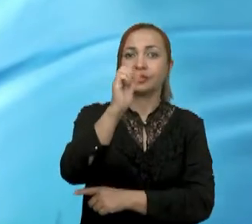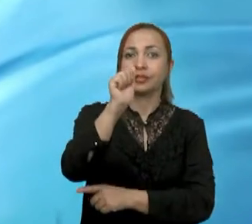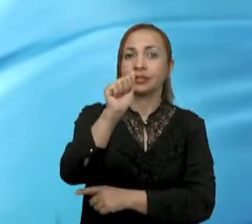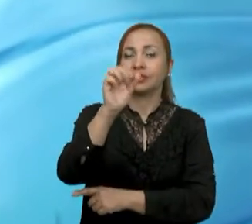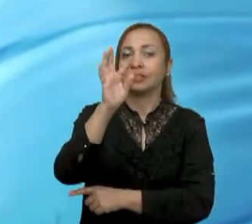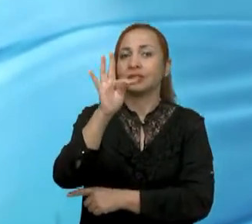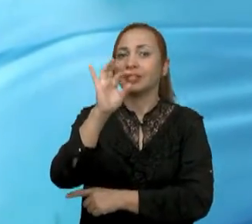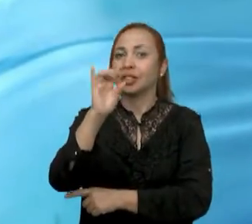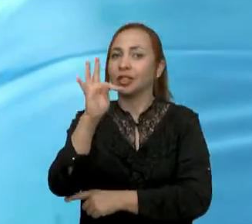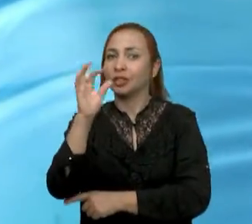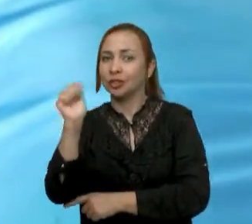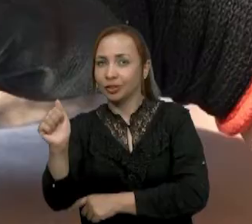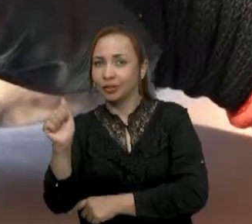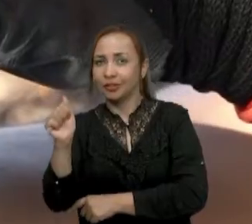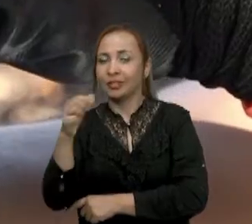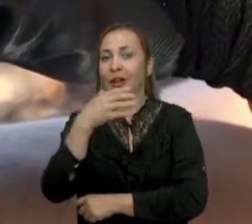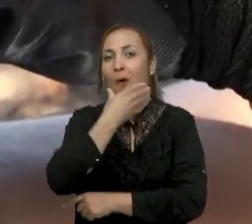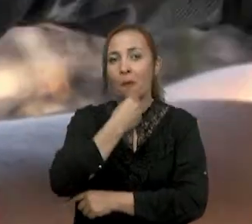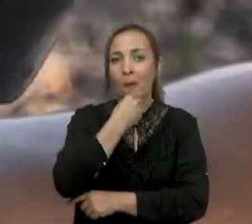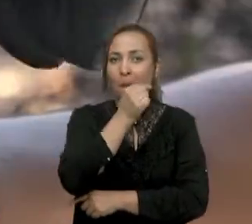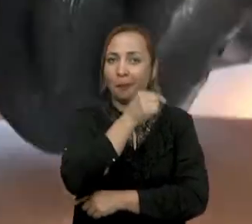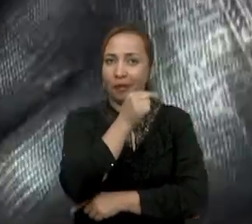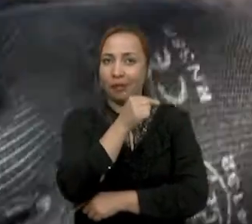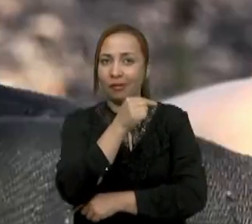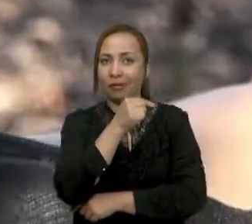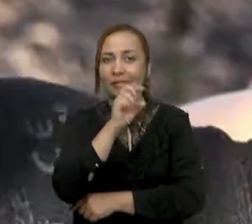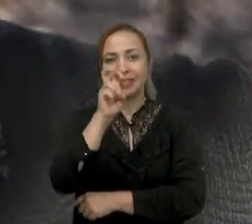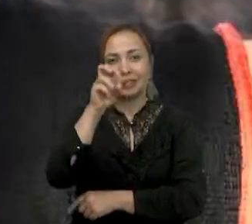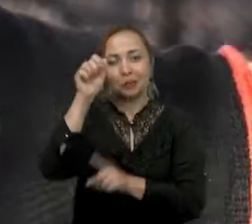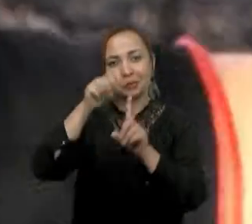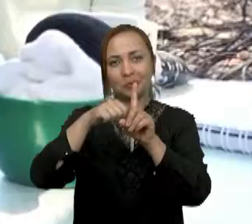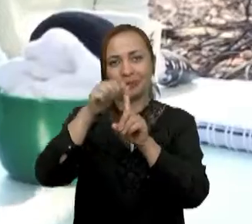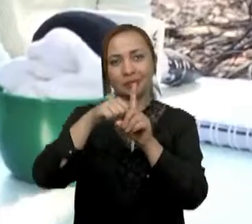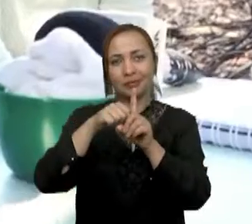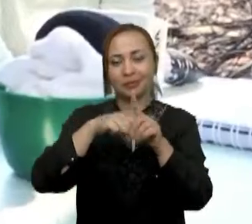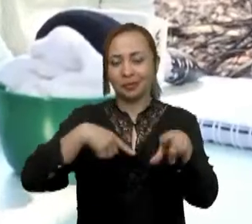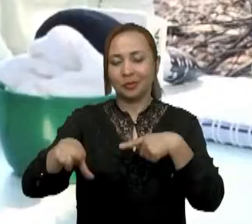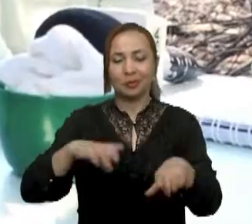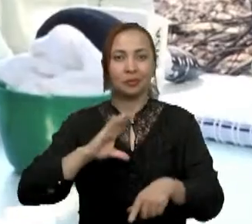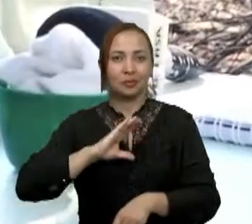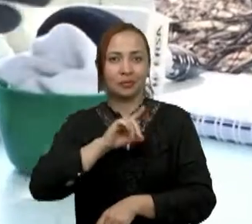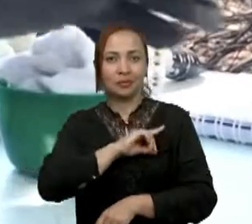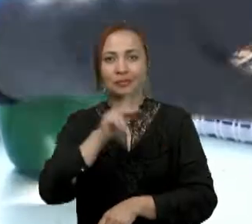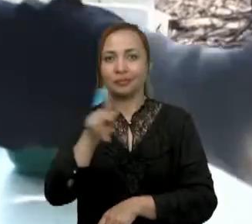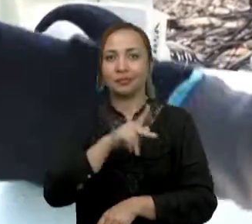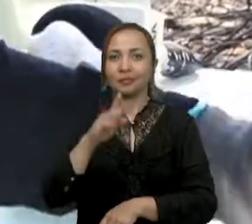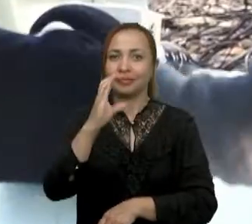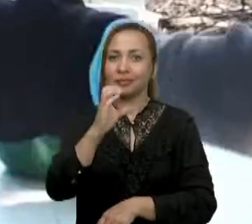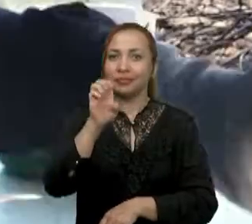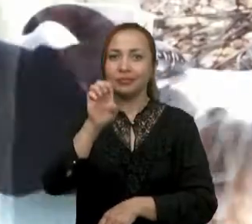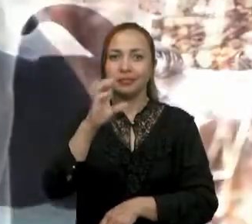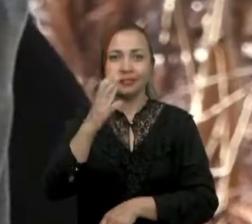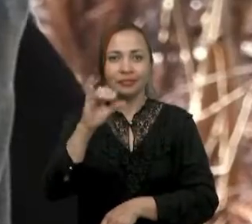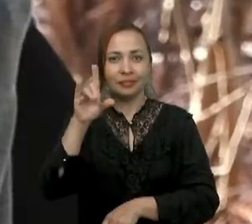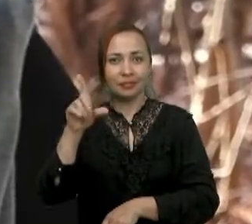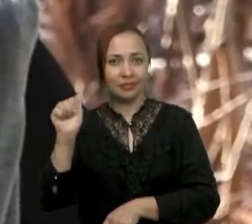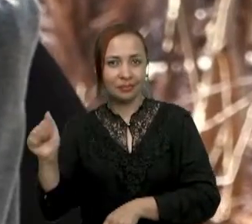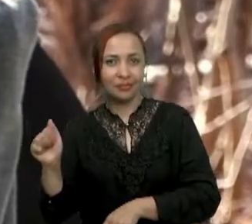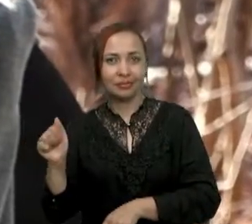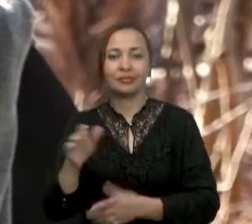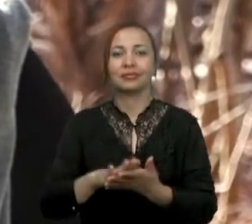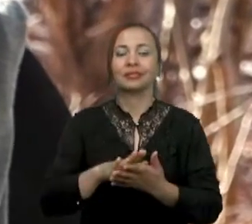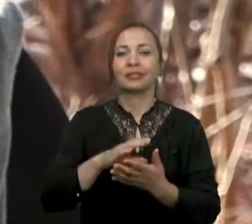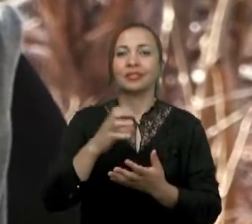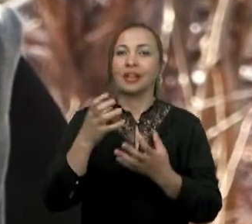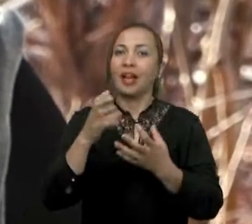a Catita Esse daí é o macho com cerca de cinco meses o trabalho é coordenado pela professora Cecília aquela boot a